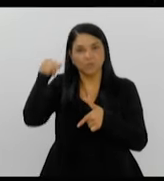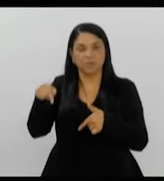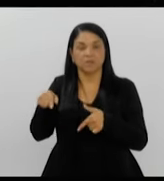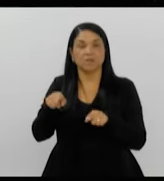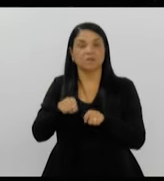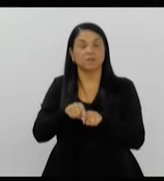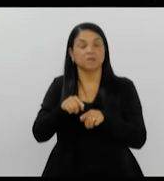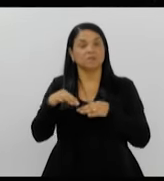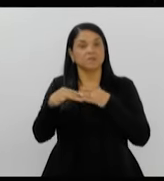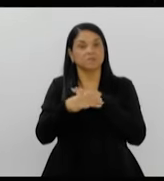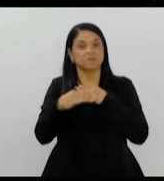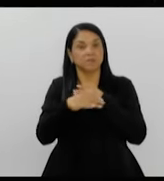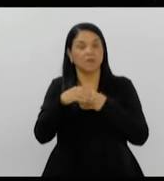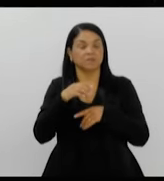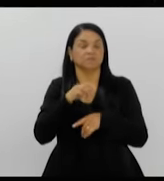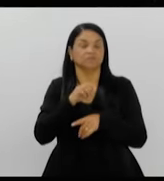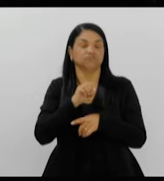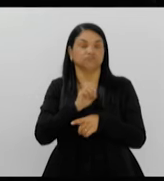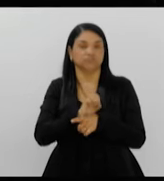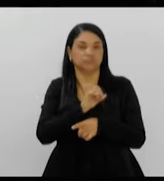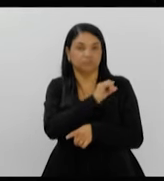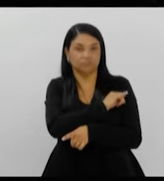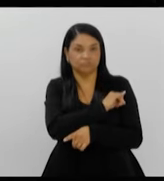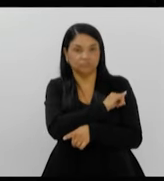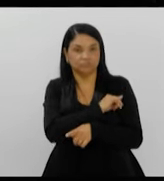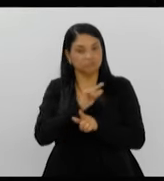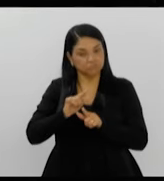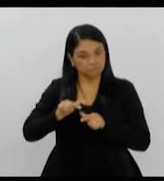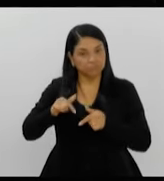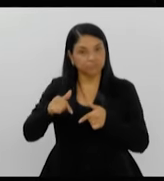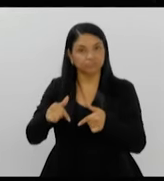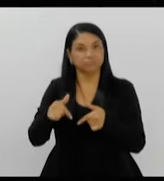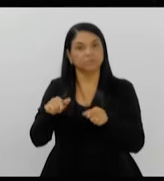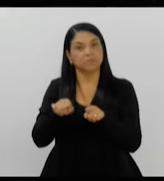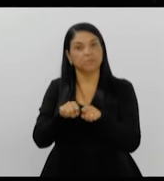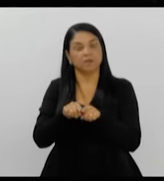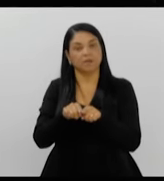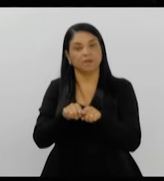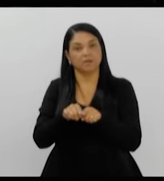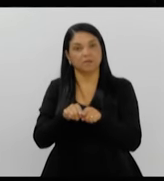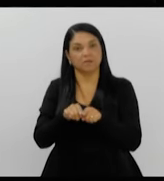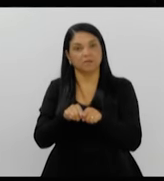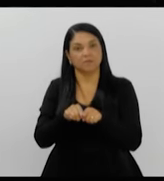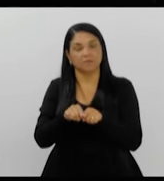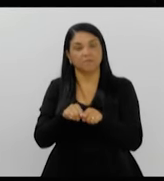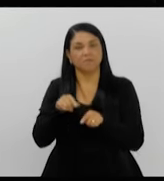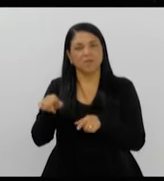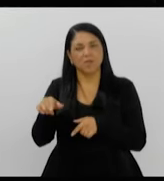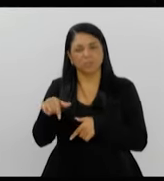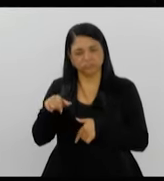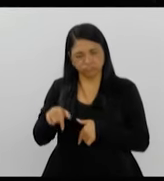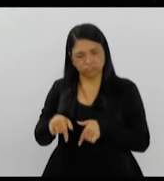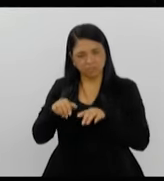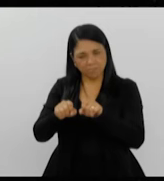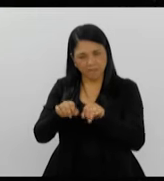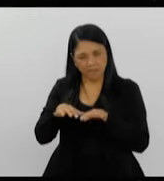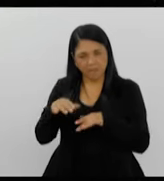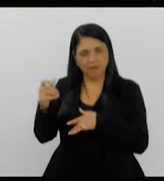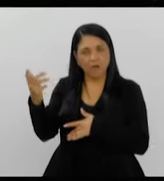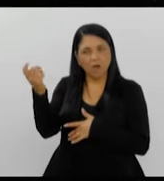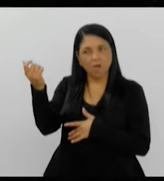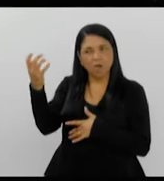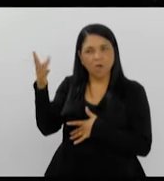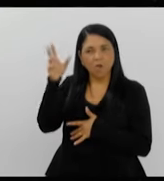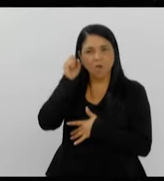cidade do Rio de Janeiro a que é mais age nesse sentido aí eu ouço aqui